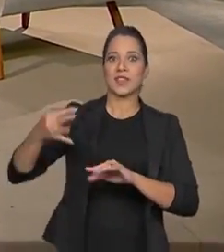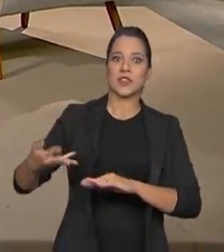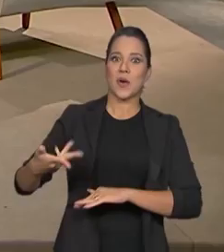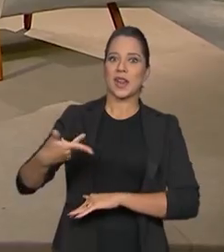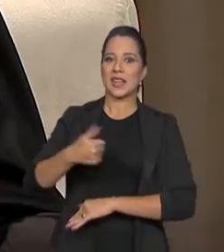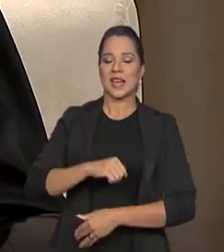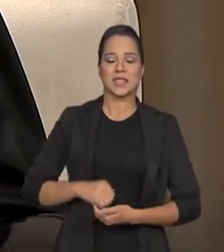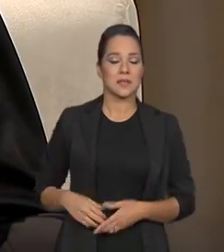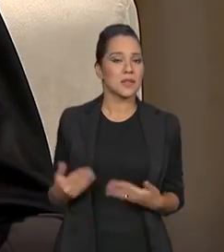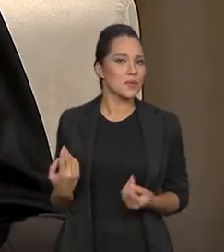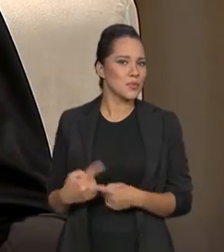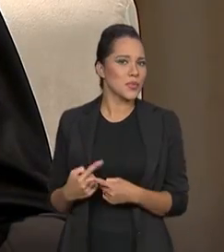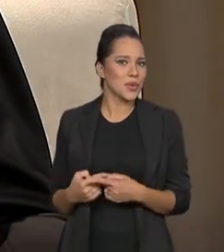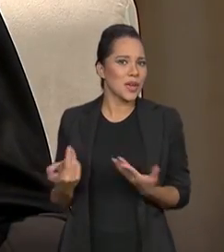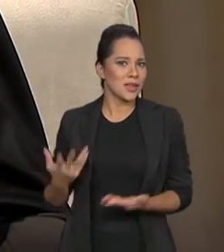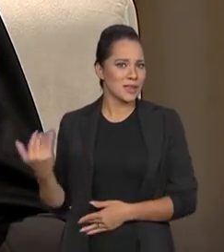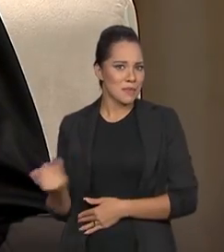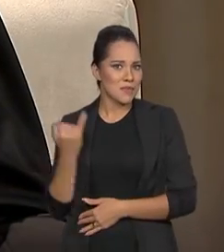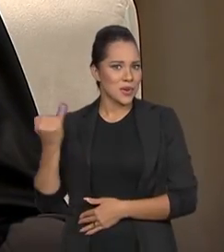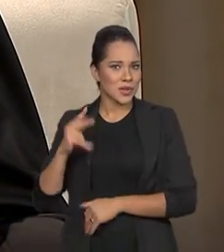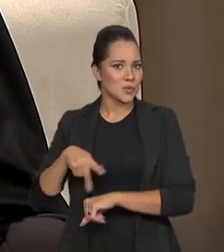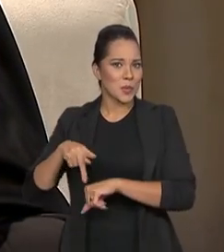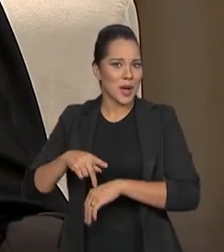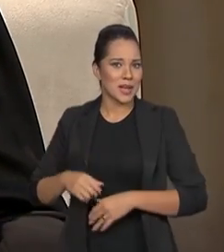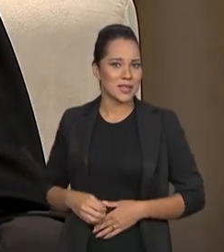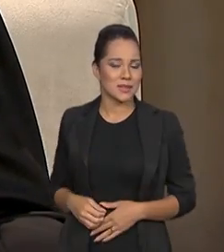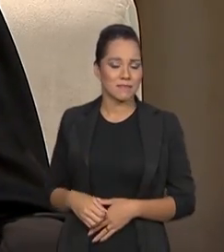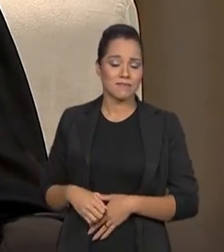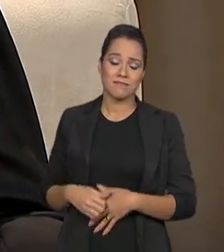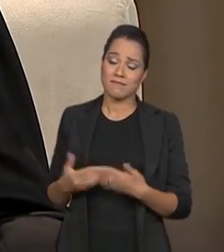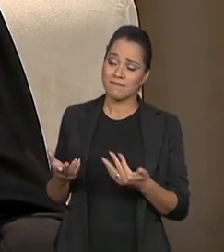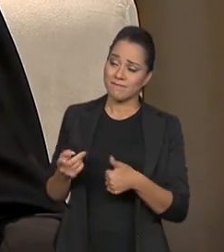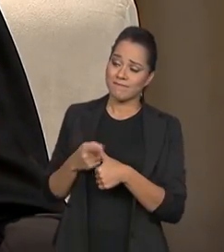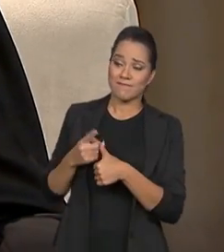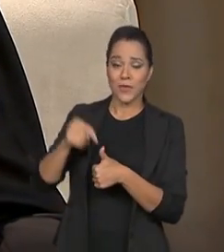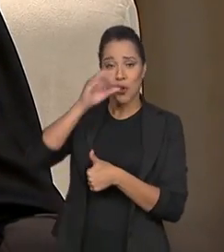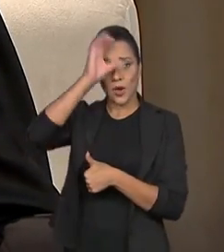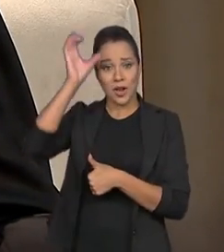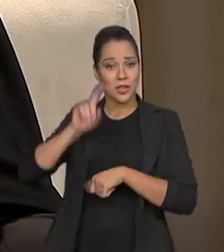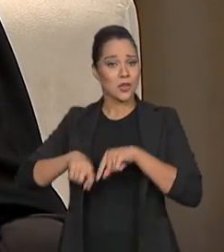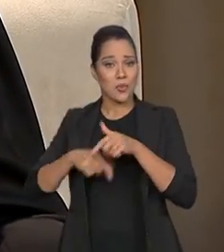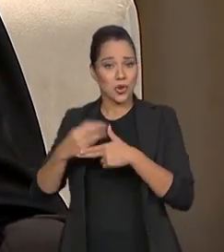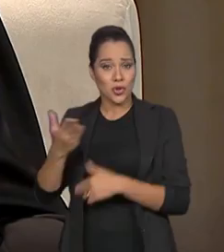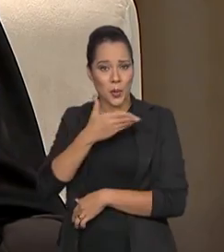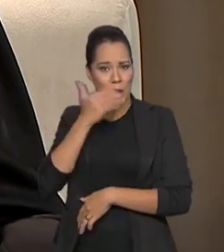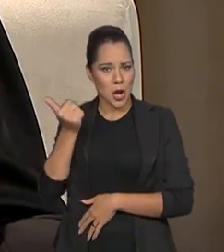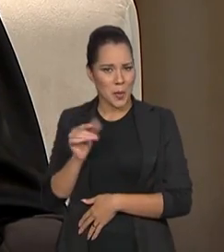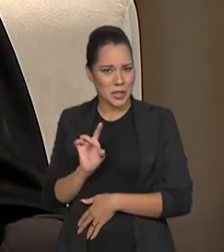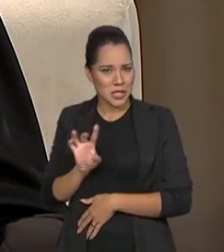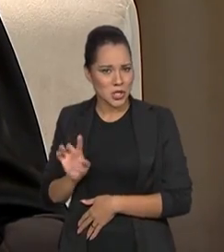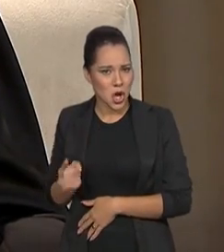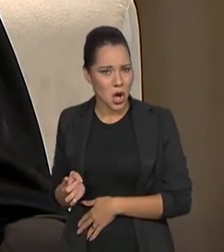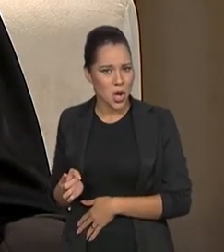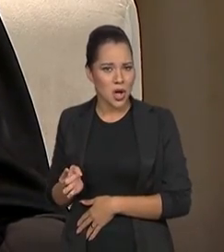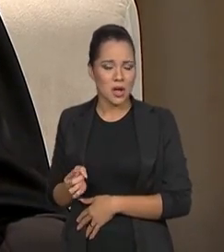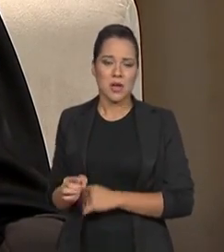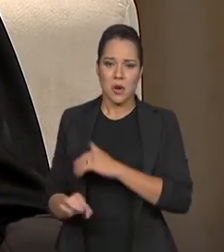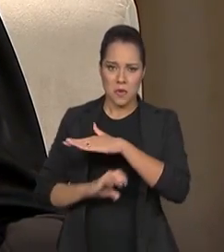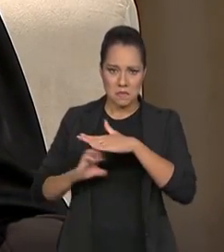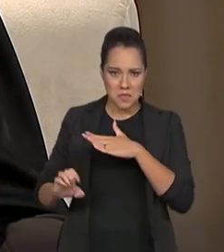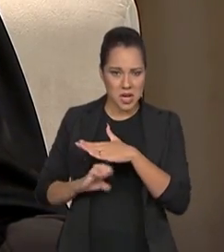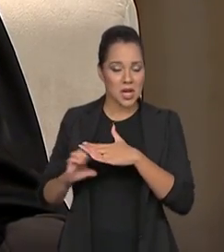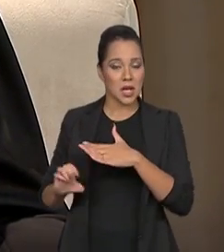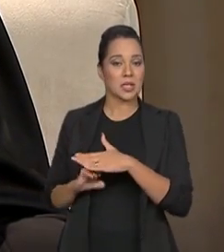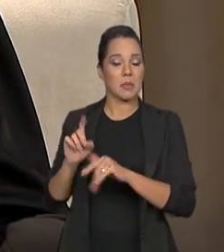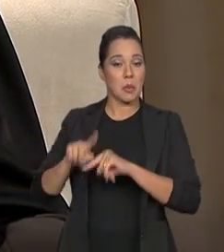e por que que isso é tão importante para o país primeiro porque o consumidor vai ter um produto melhor mas não é só isso uma empresa para